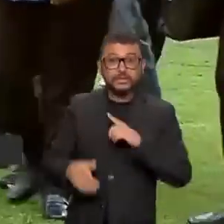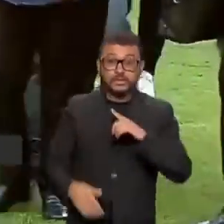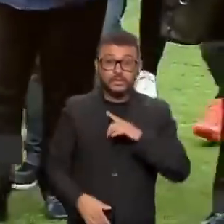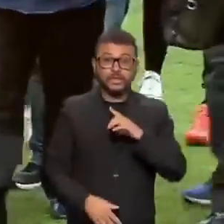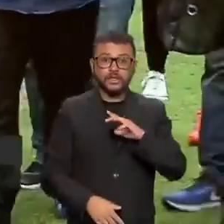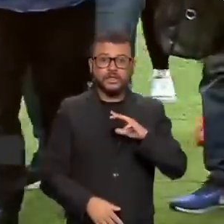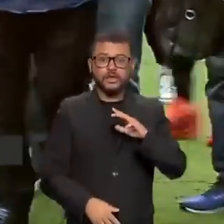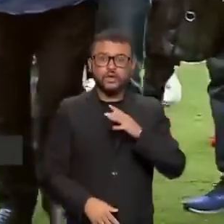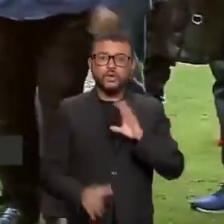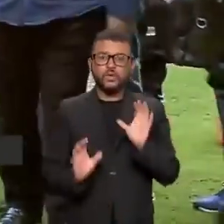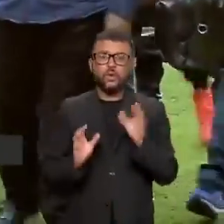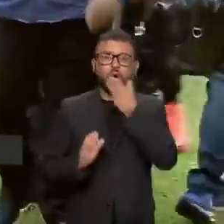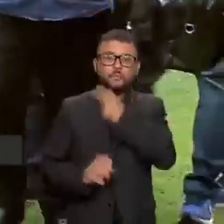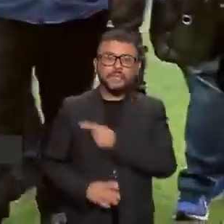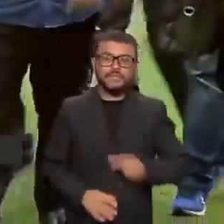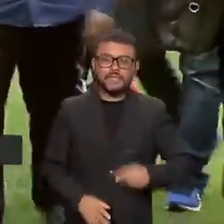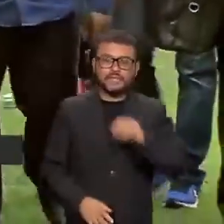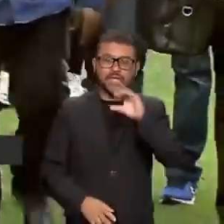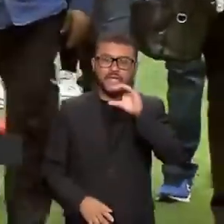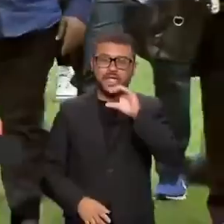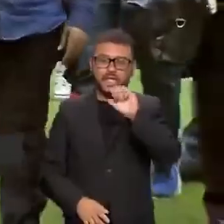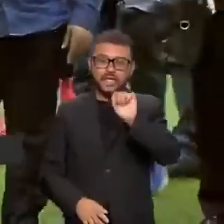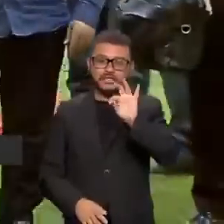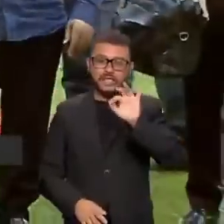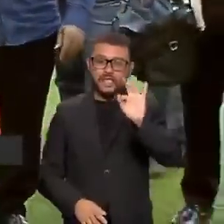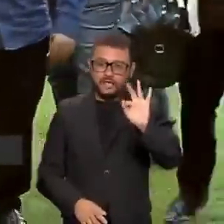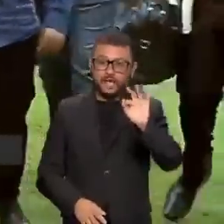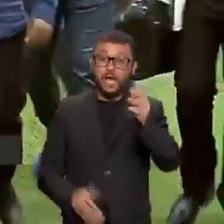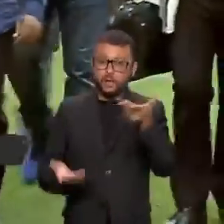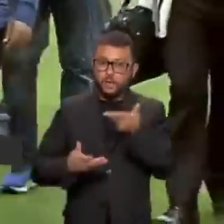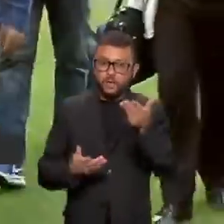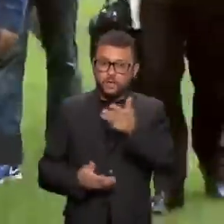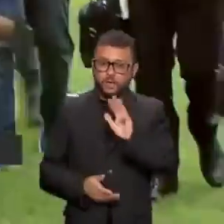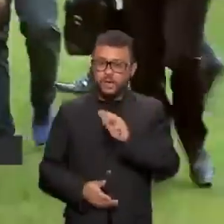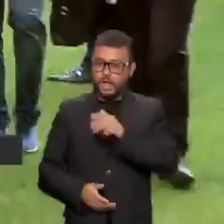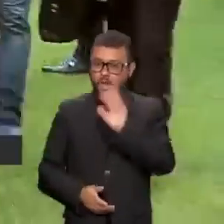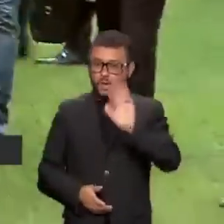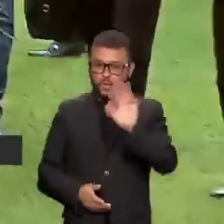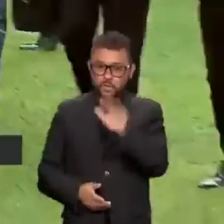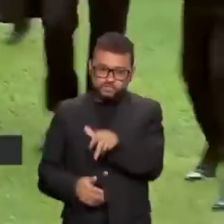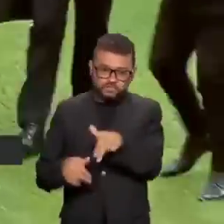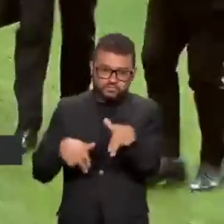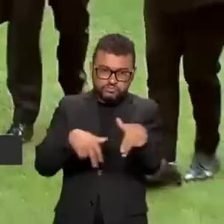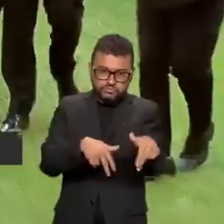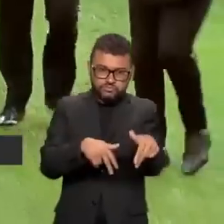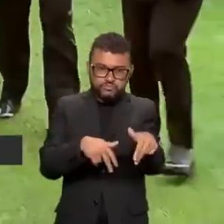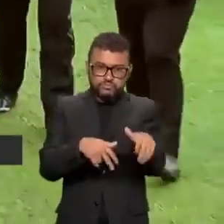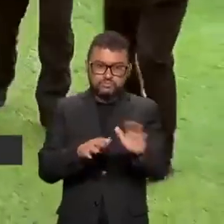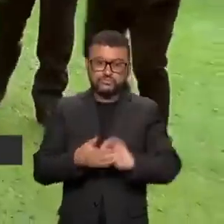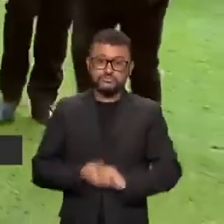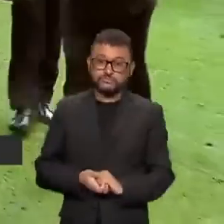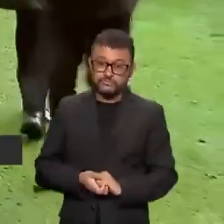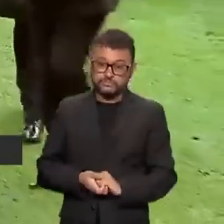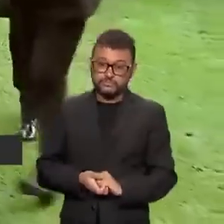da CBF e agora se retira do gramado.